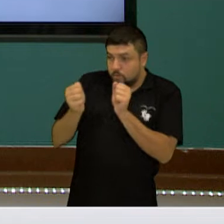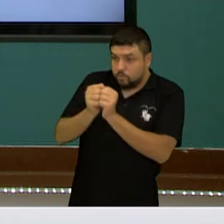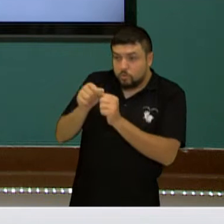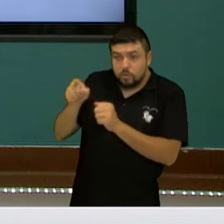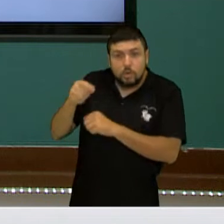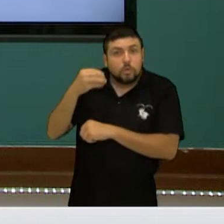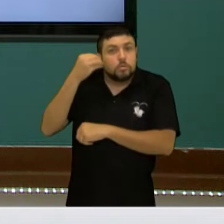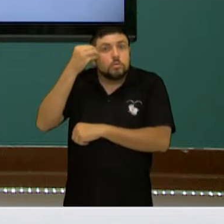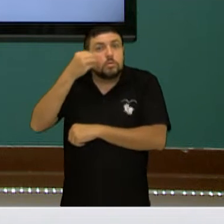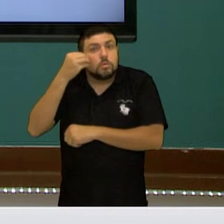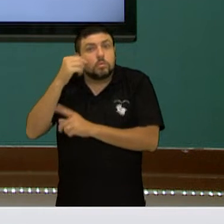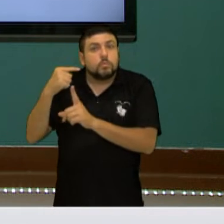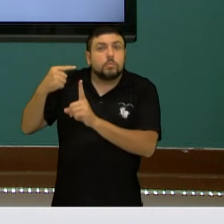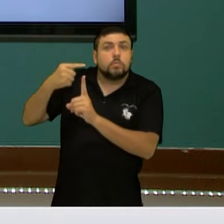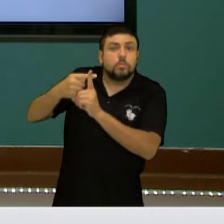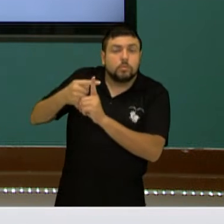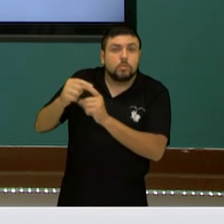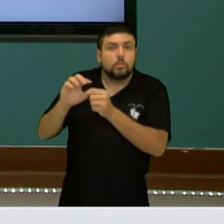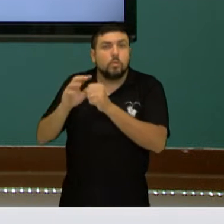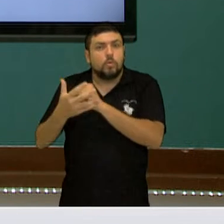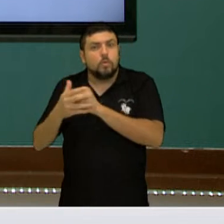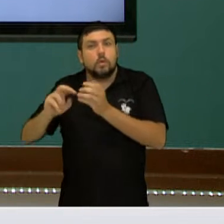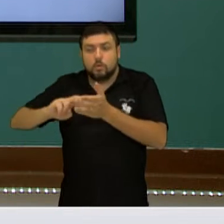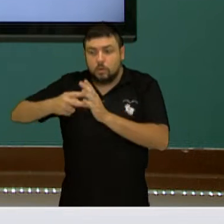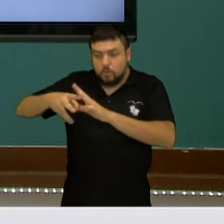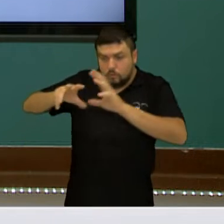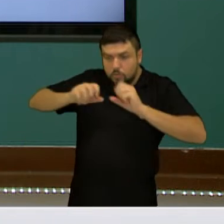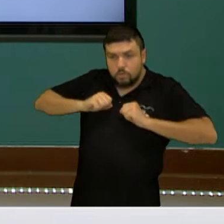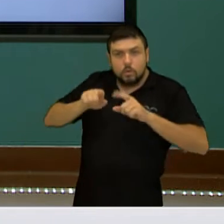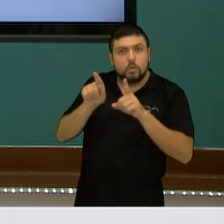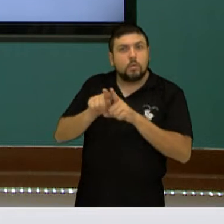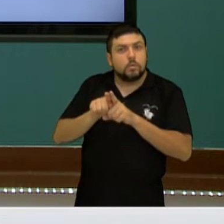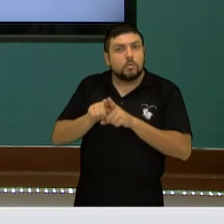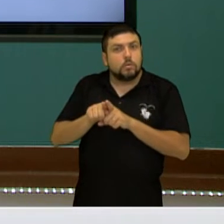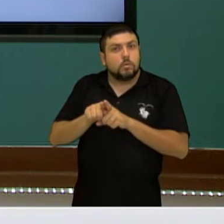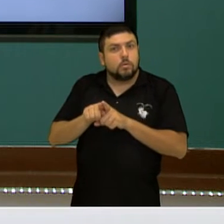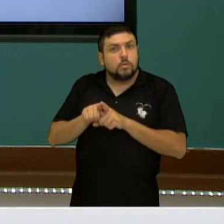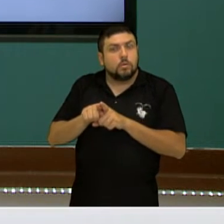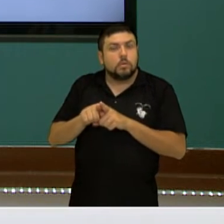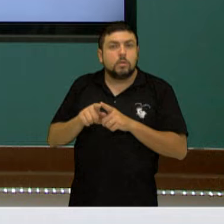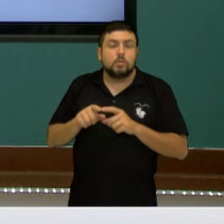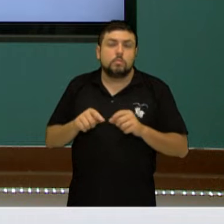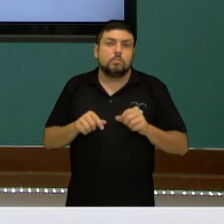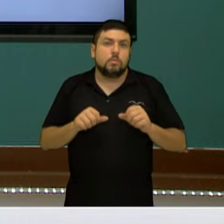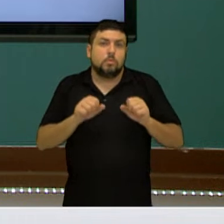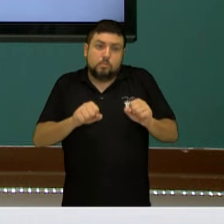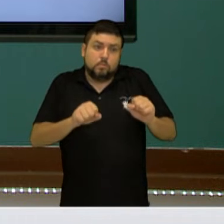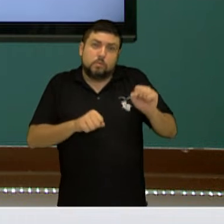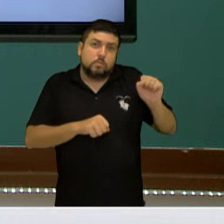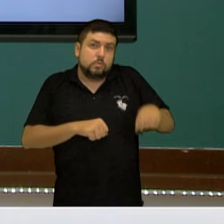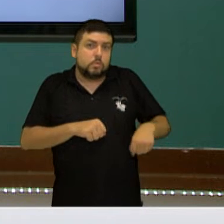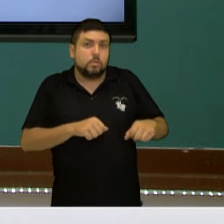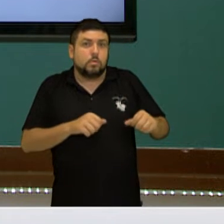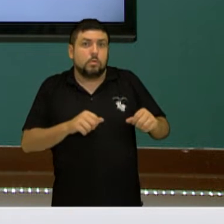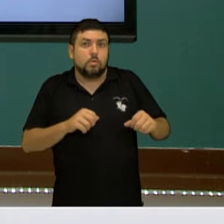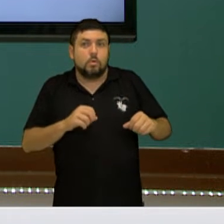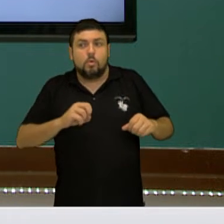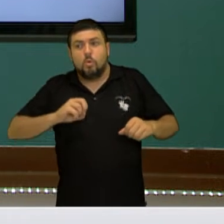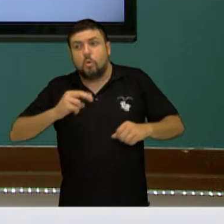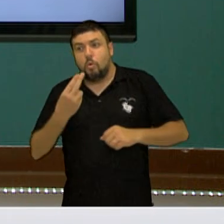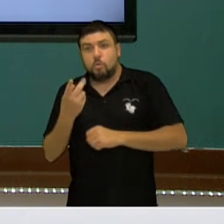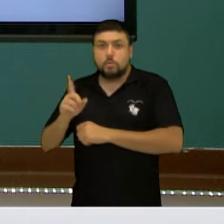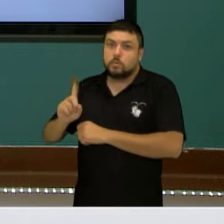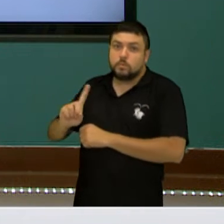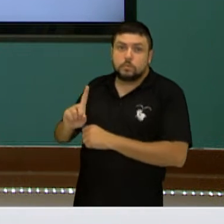a Covid, significa que também está com essa doença? Pode ser que sim, mas também pode ser